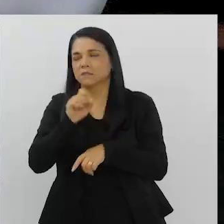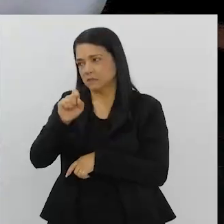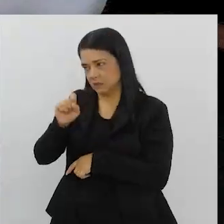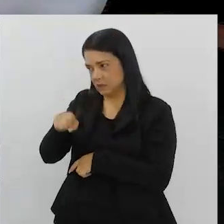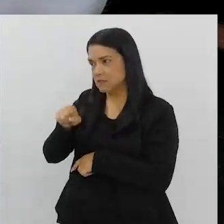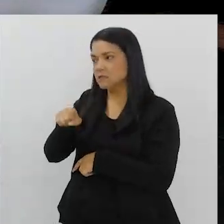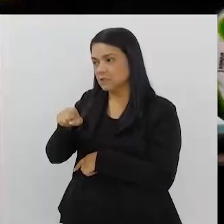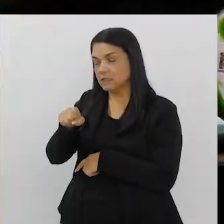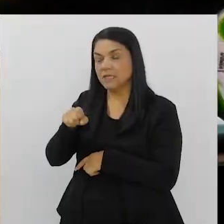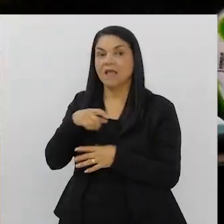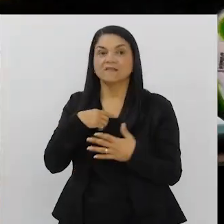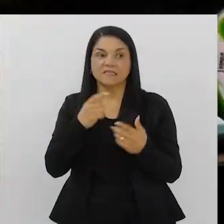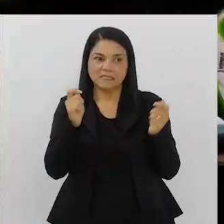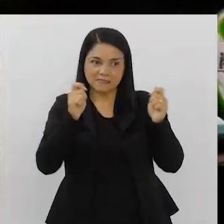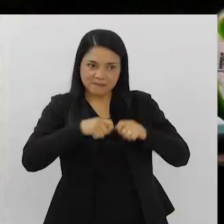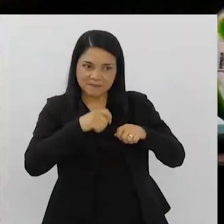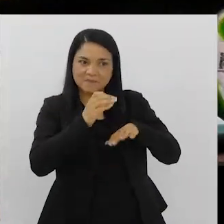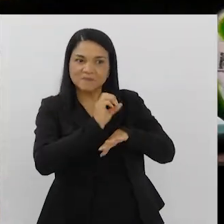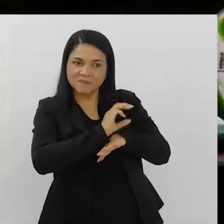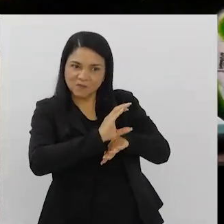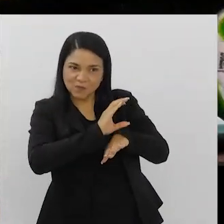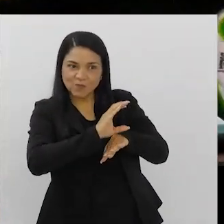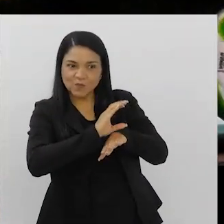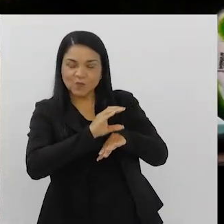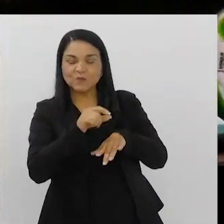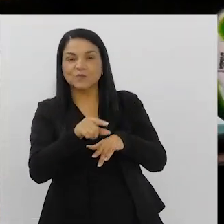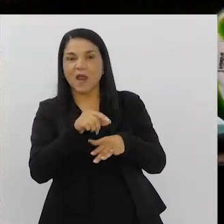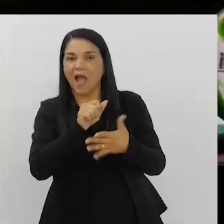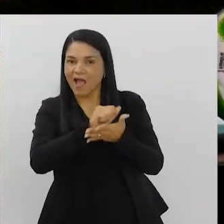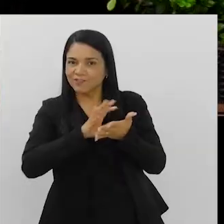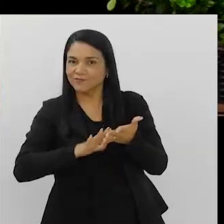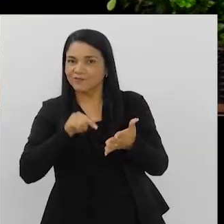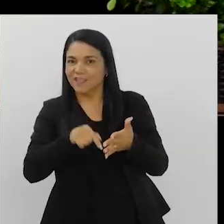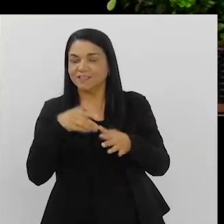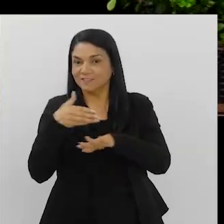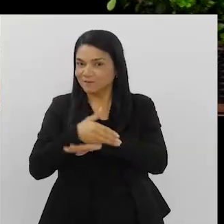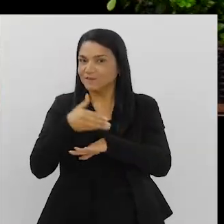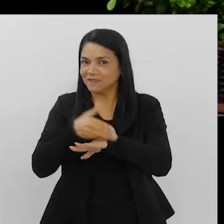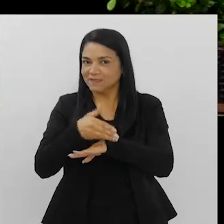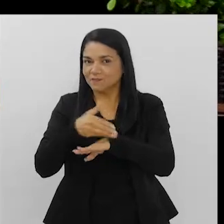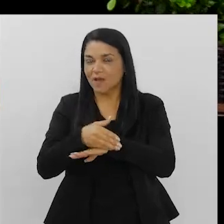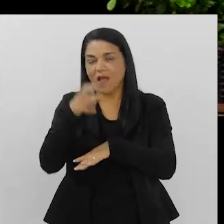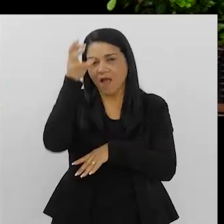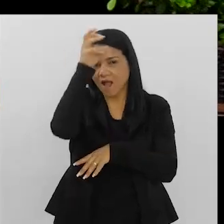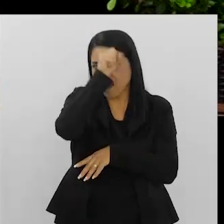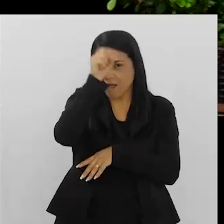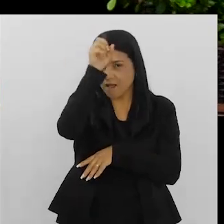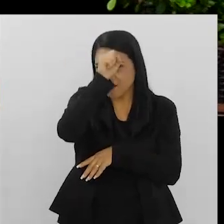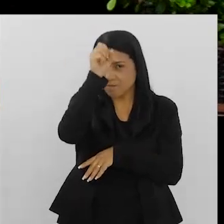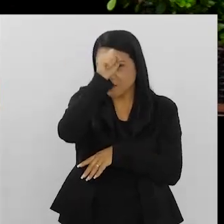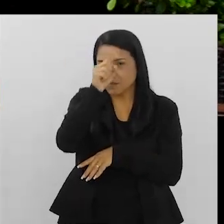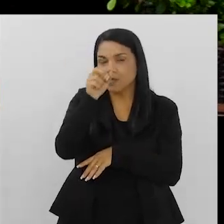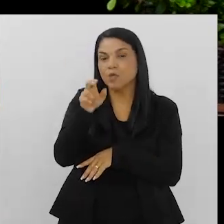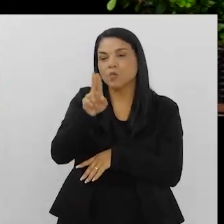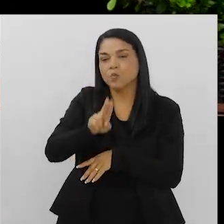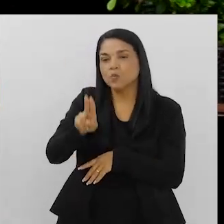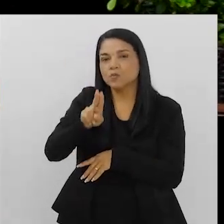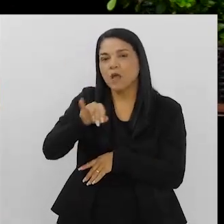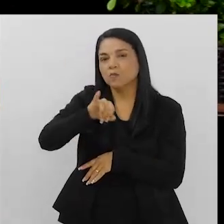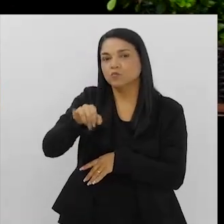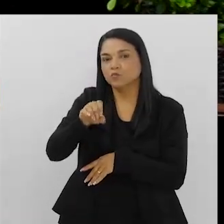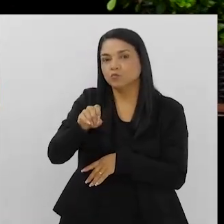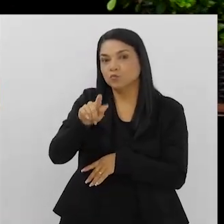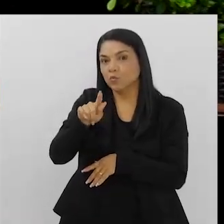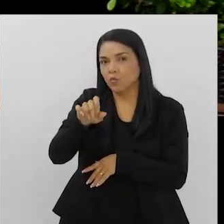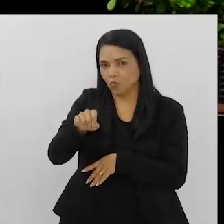vocês capacitam para eles poderem desfrutar dessa atividade. Eles realizam, eles vão ali participar das atividades, aprender, né, como se